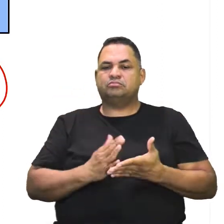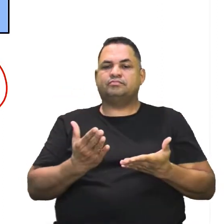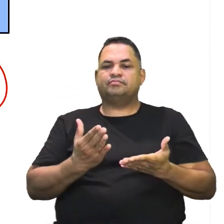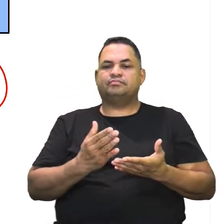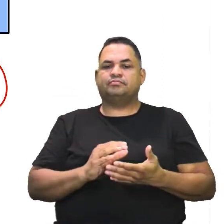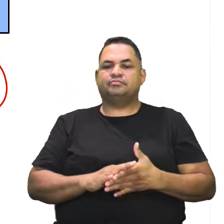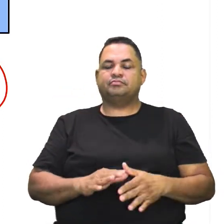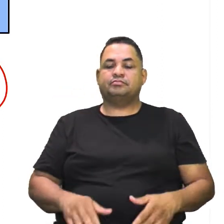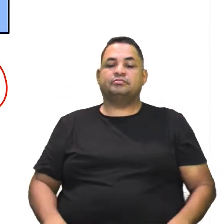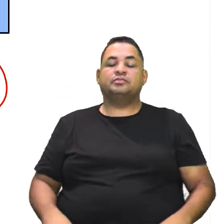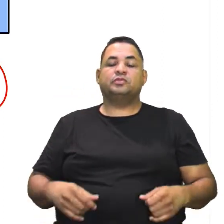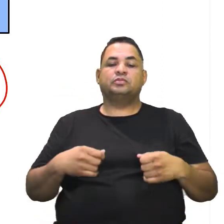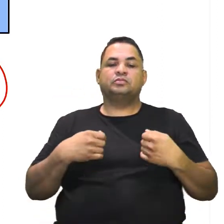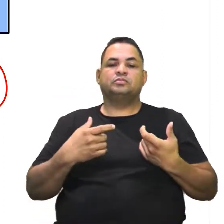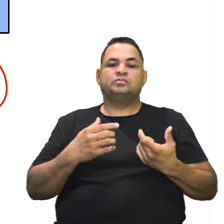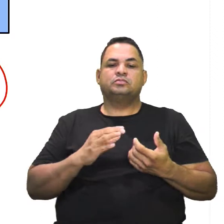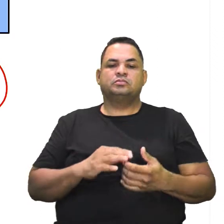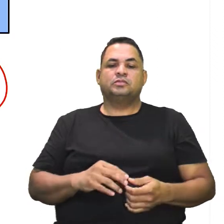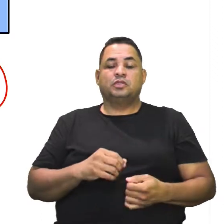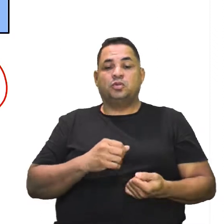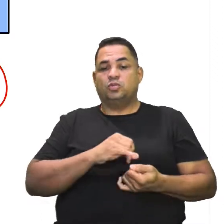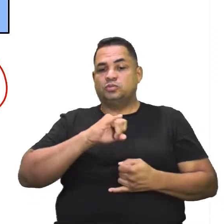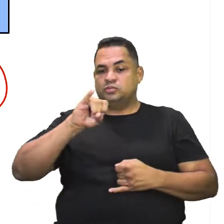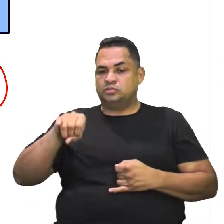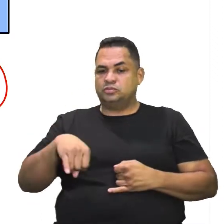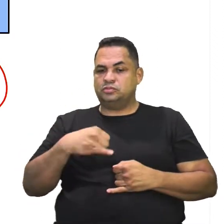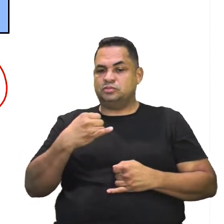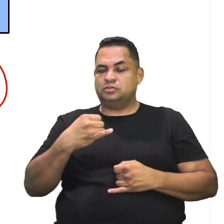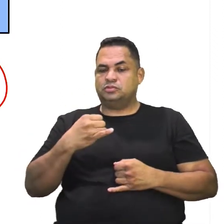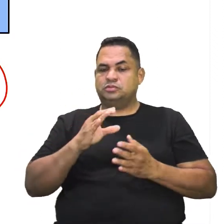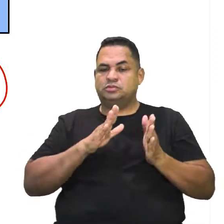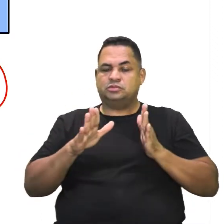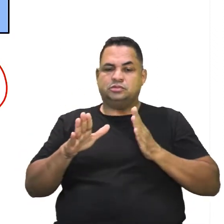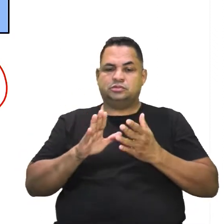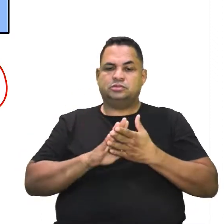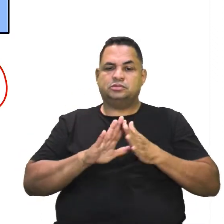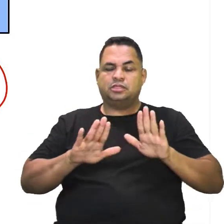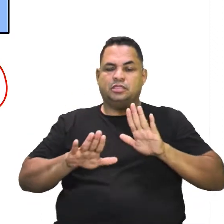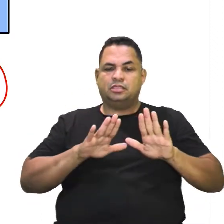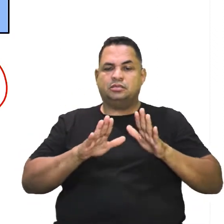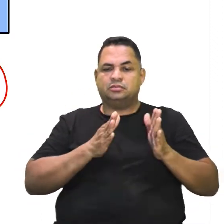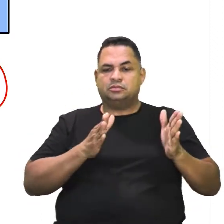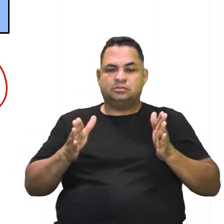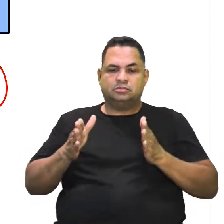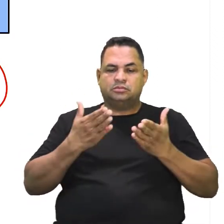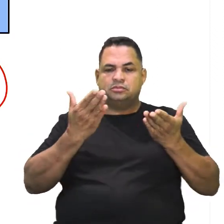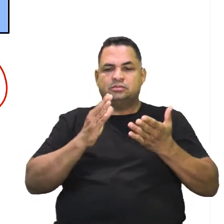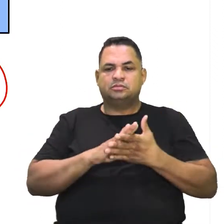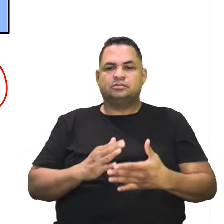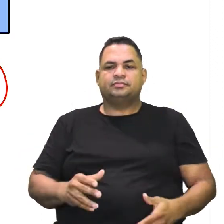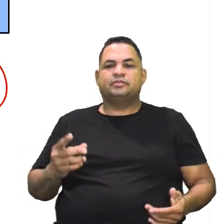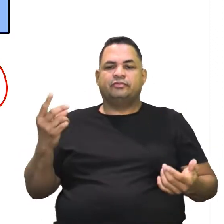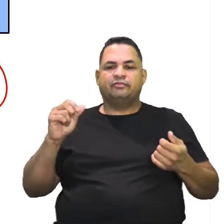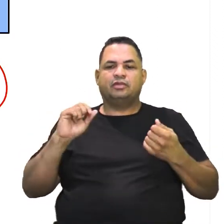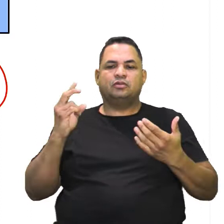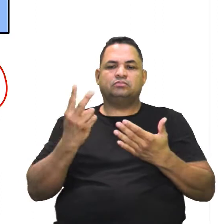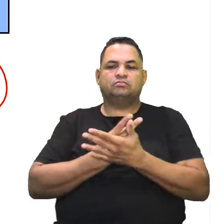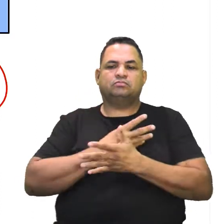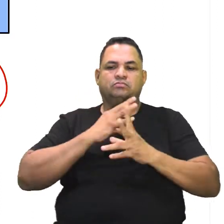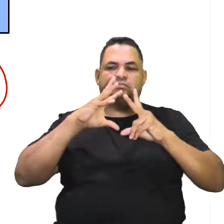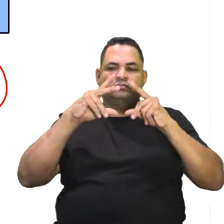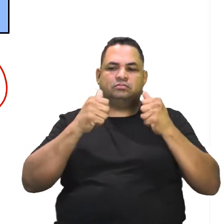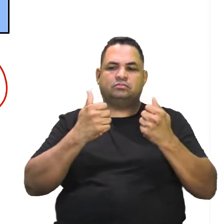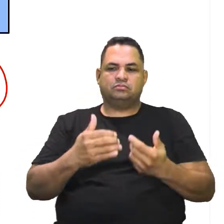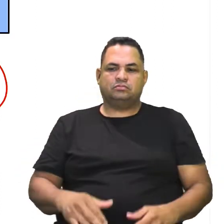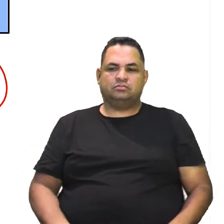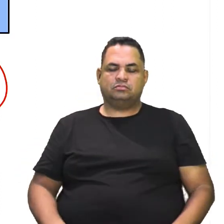E o dependente vai ser o juro. Os juros. Né? Que vai depender do tempo que vai transcorrer tudo isso. Perfeito. Top,